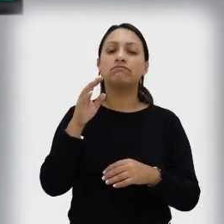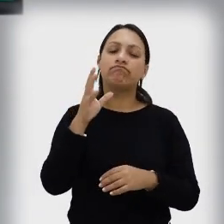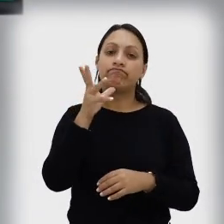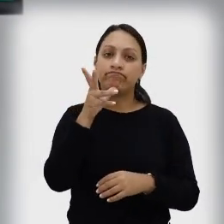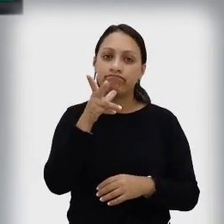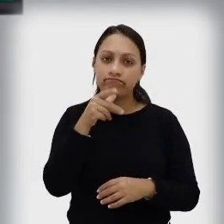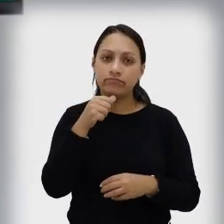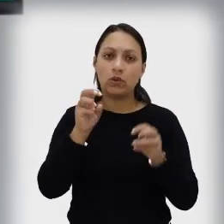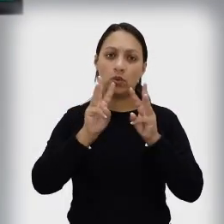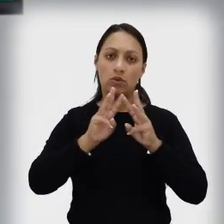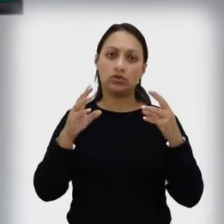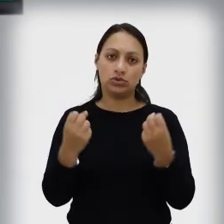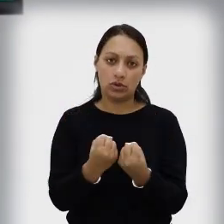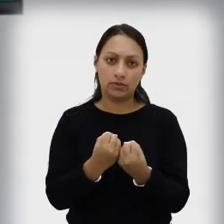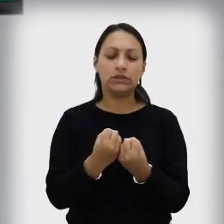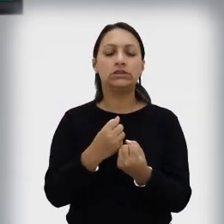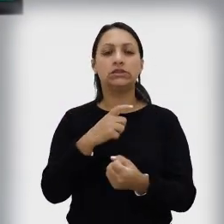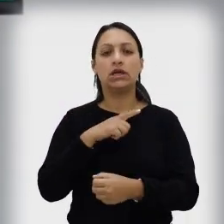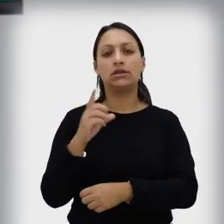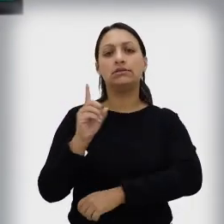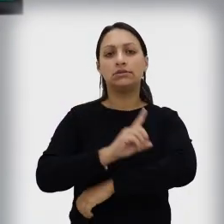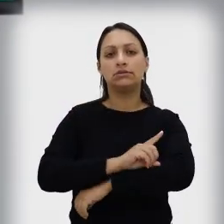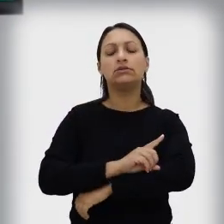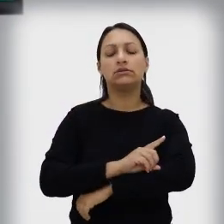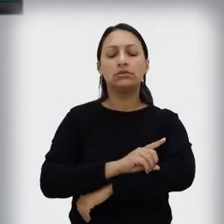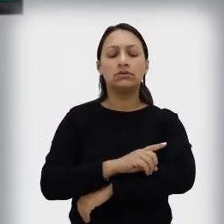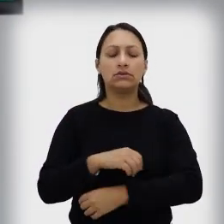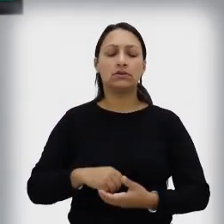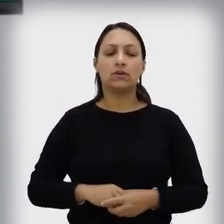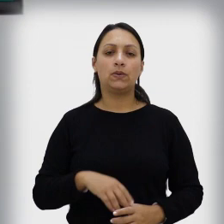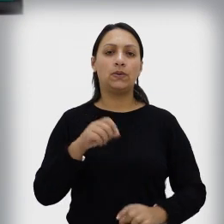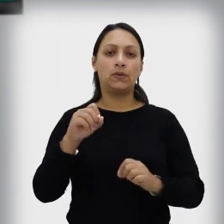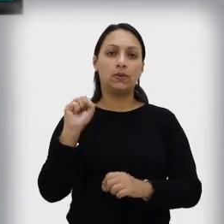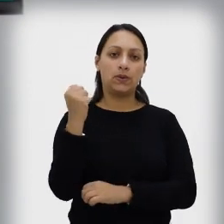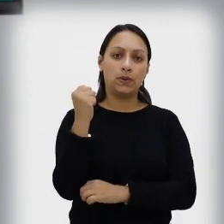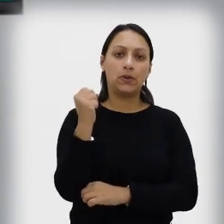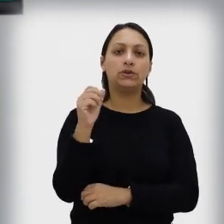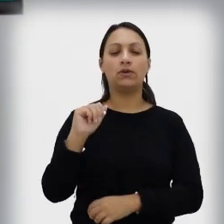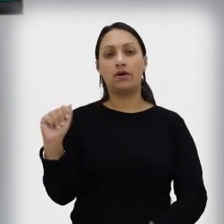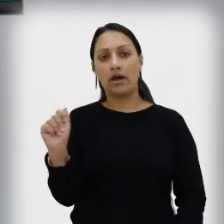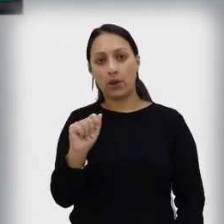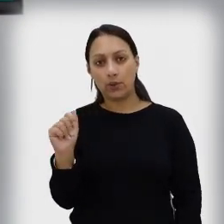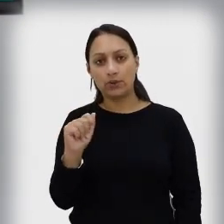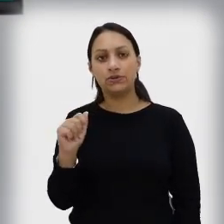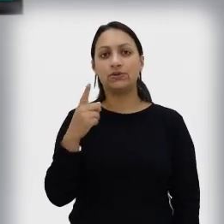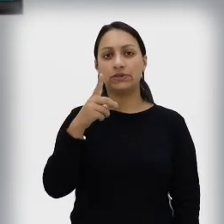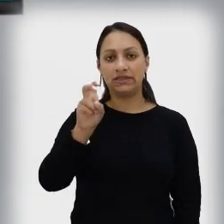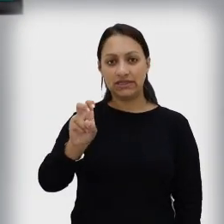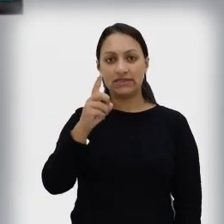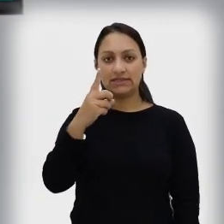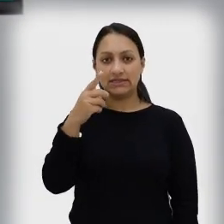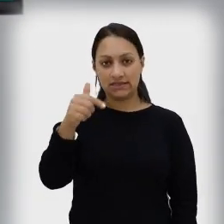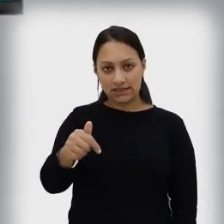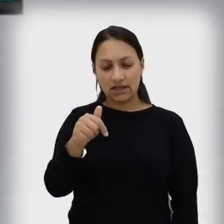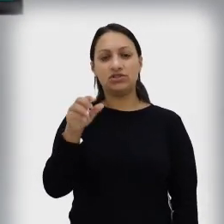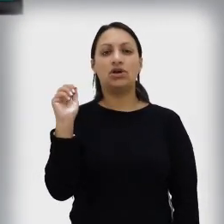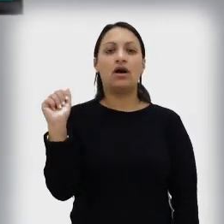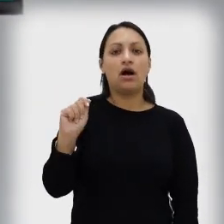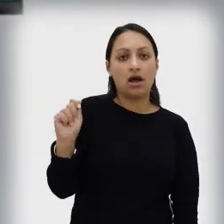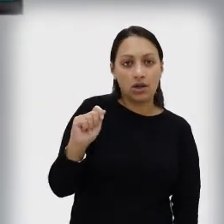os workshops. Temos 3 datas de workshop, que é 8 de agosto, 15 e 17 de